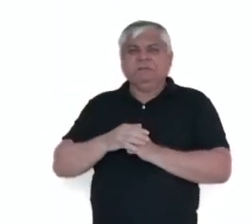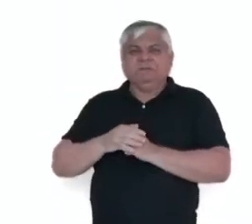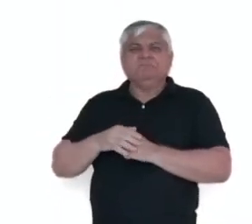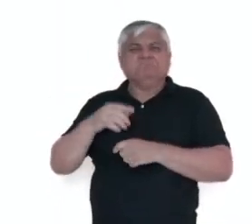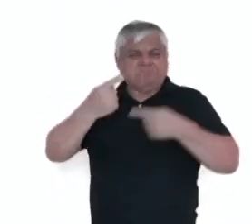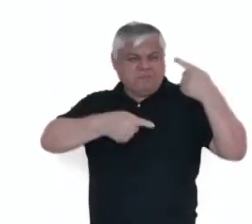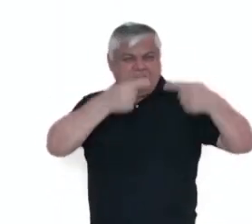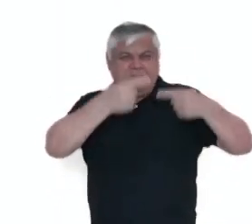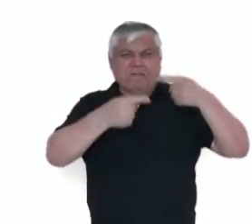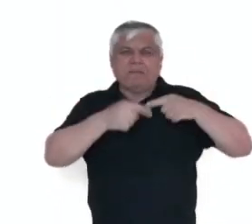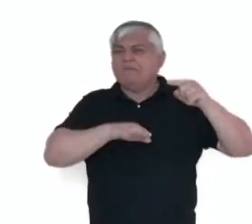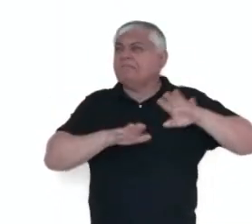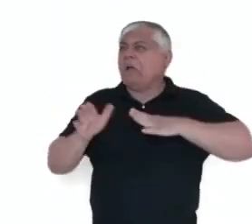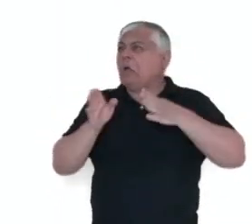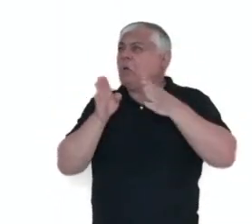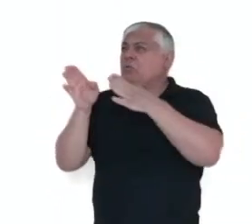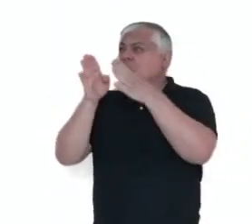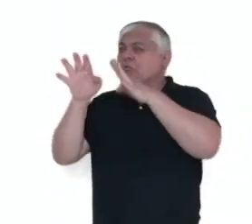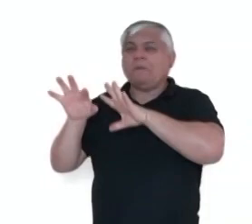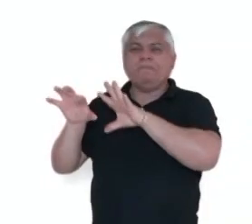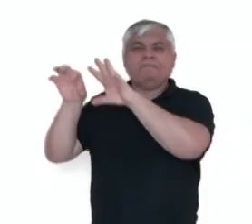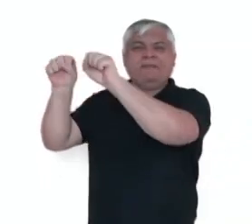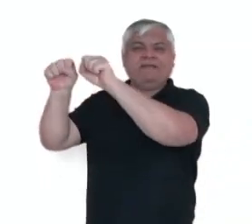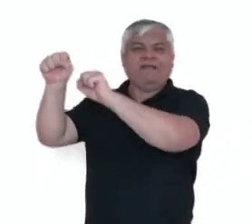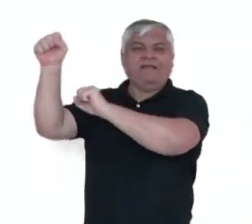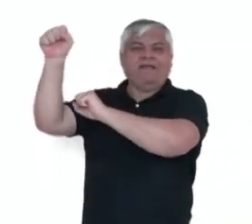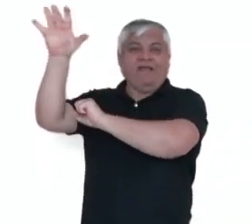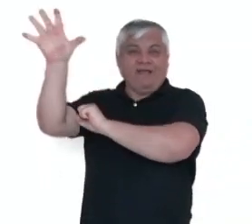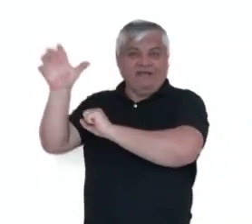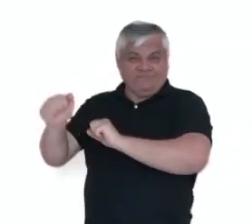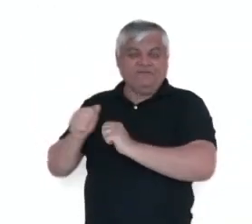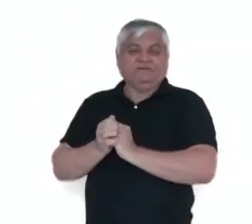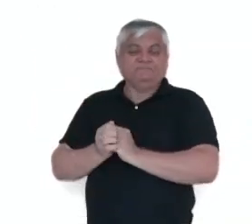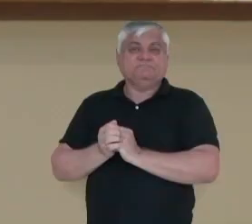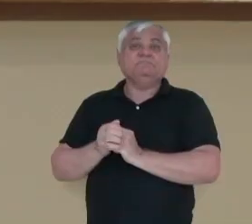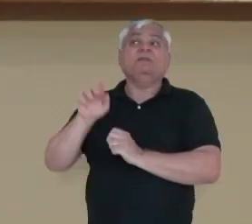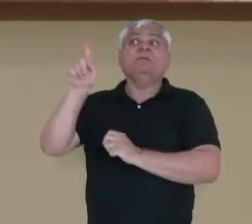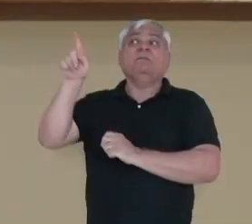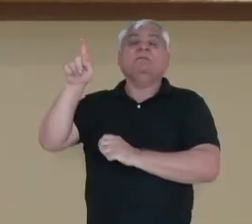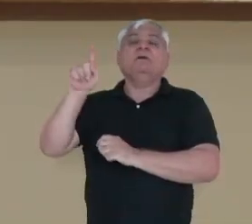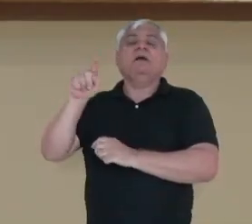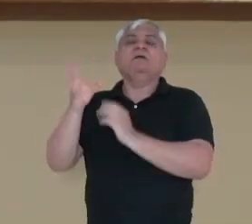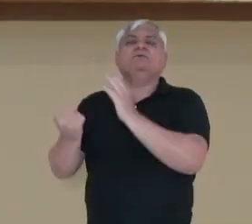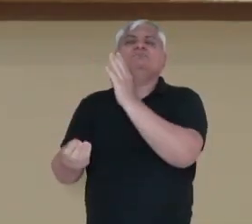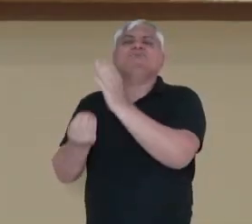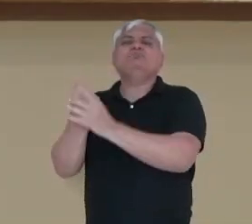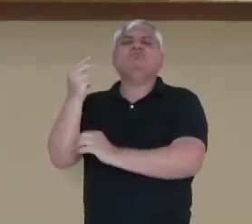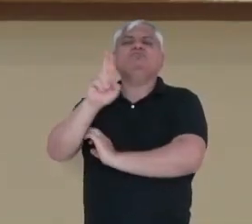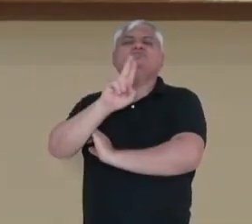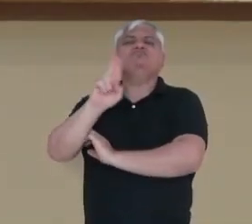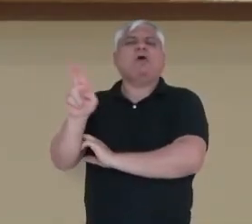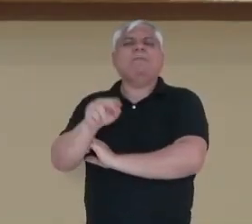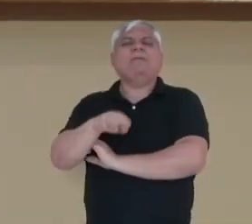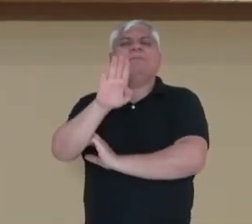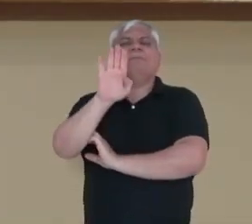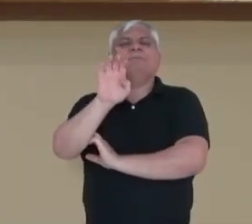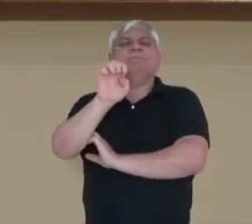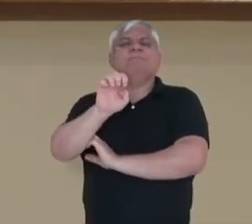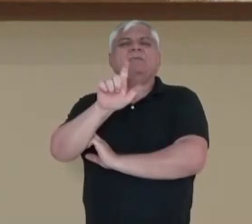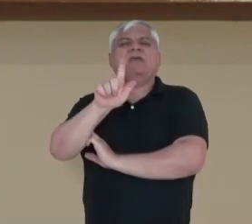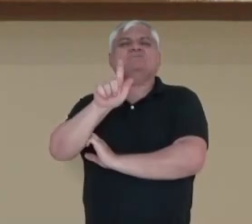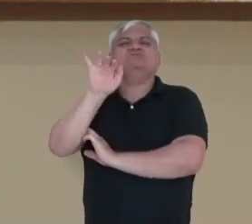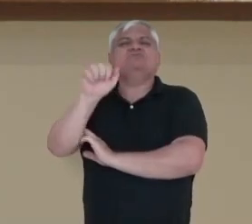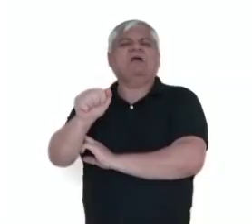por concessões no continente africano. Qual a origem do nome Bélgica?